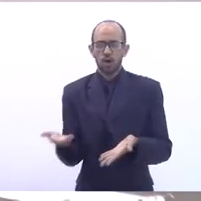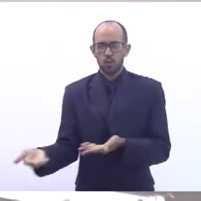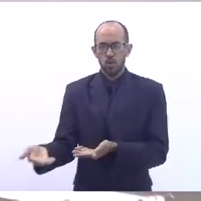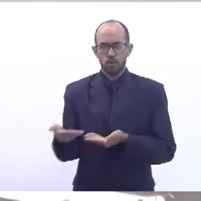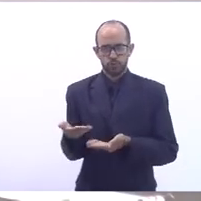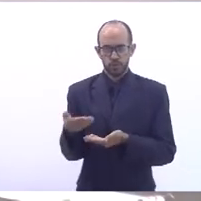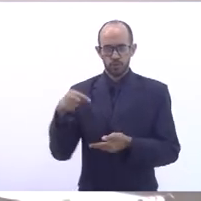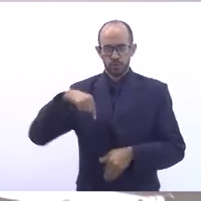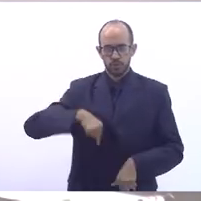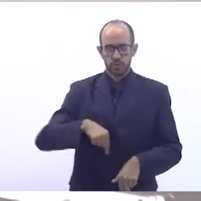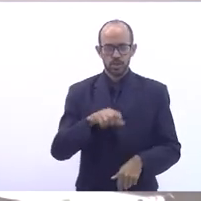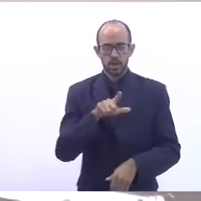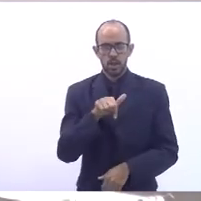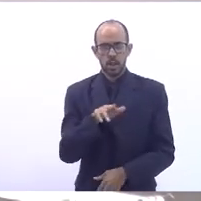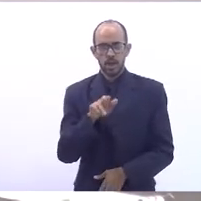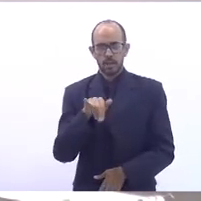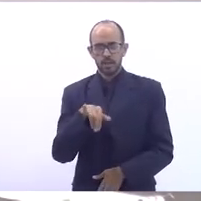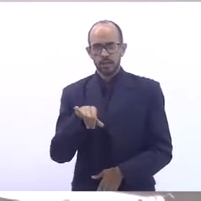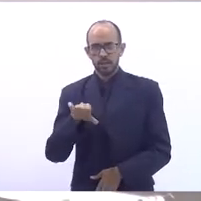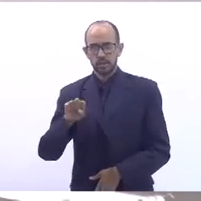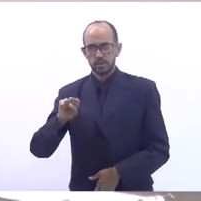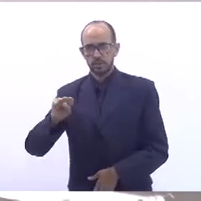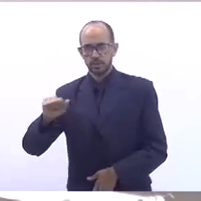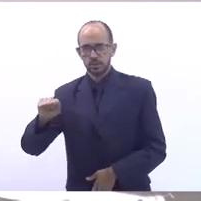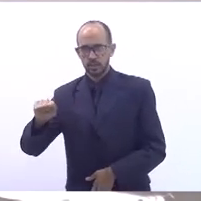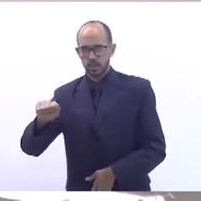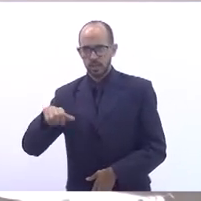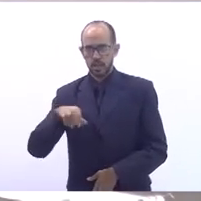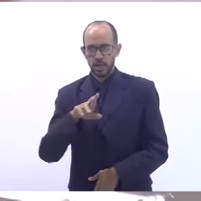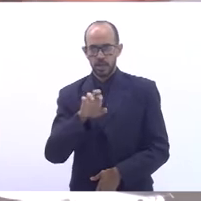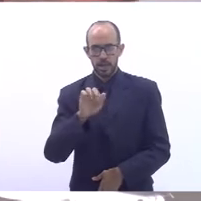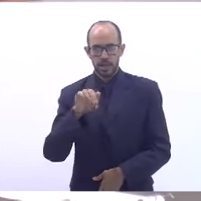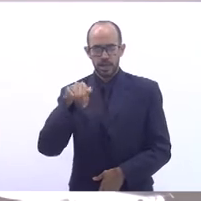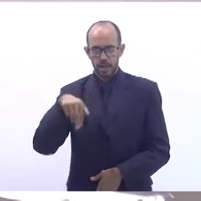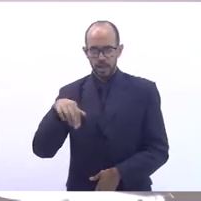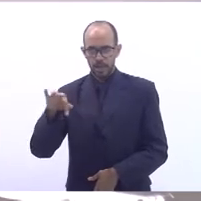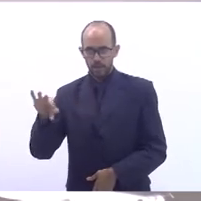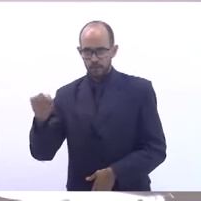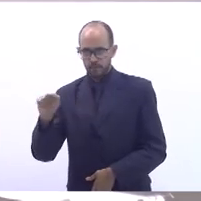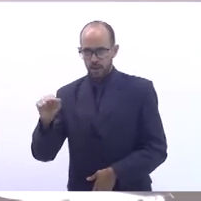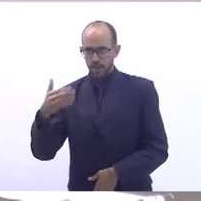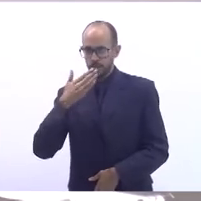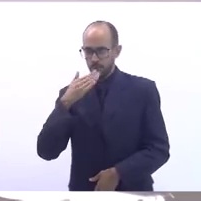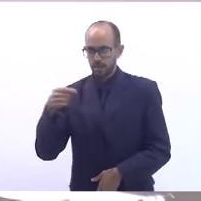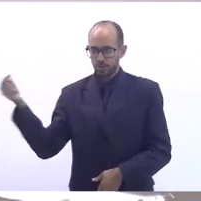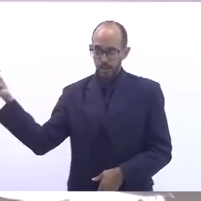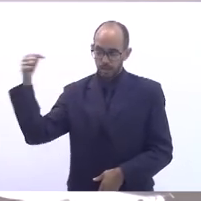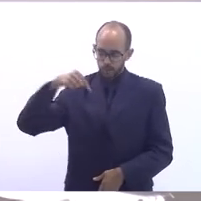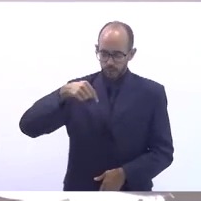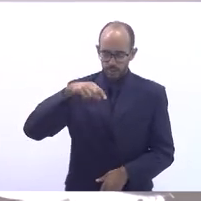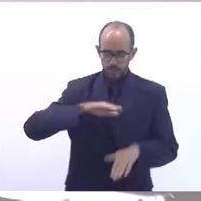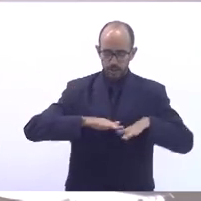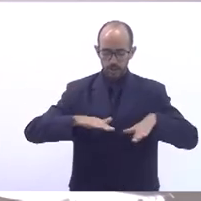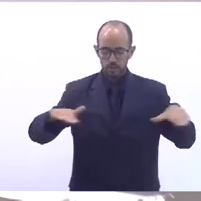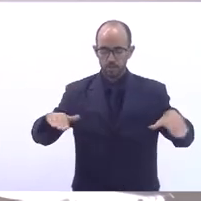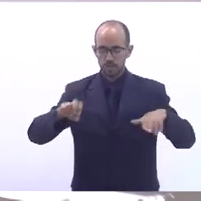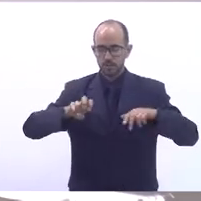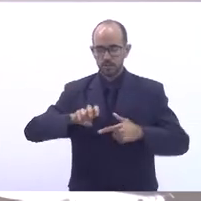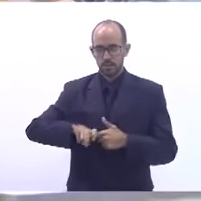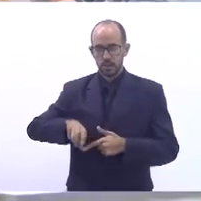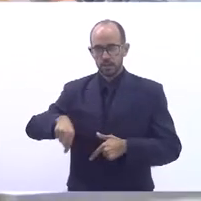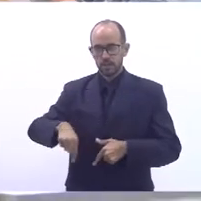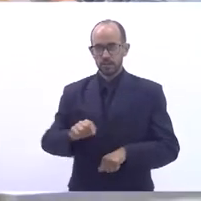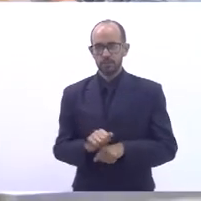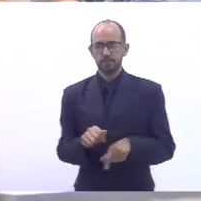aqui a Larissa Hatch do da rifa e Peço pela sentar aqui conosco eu tinha na mesa